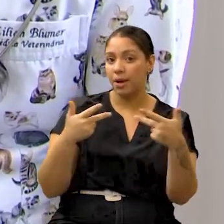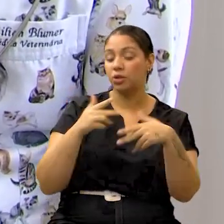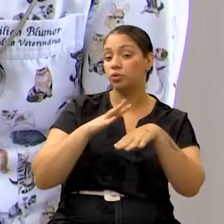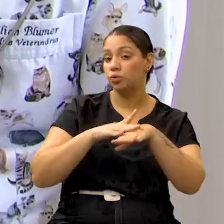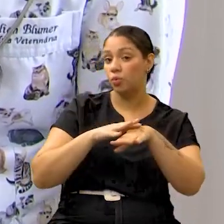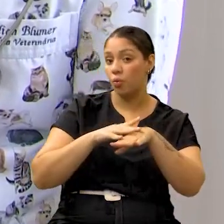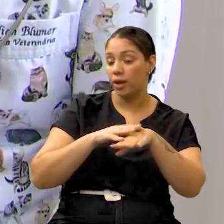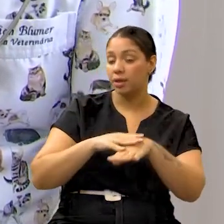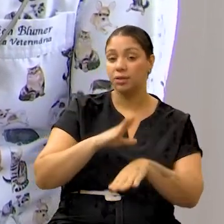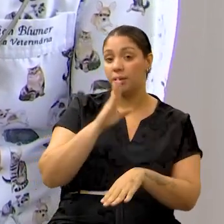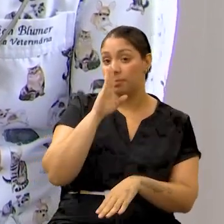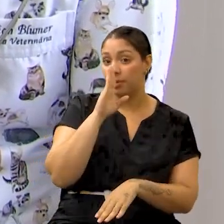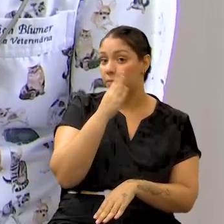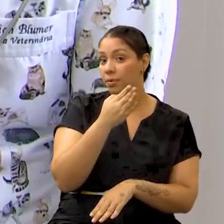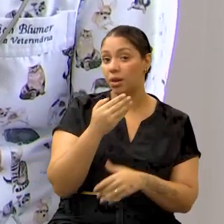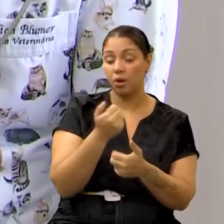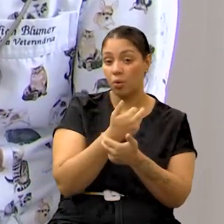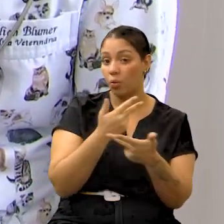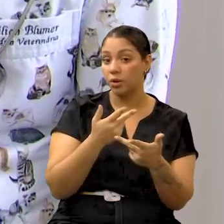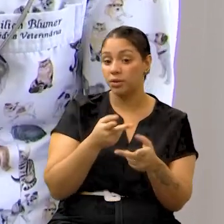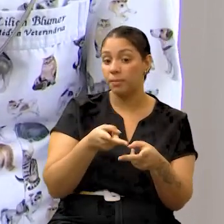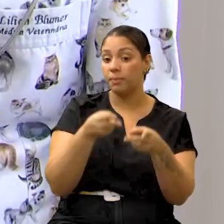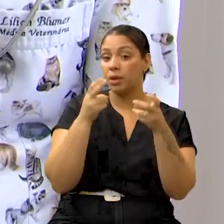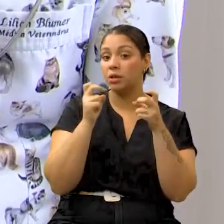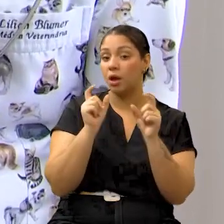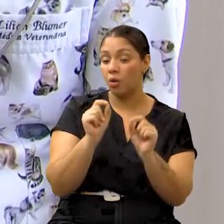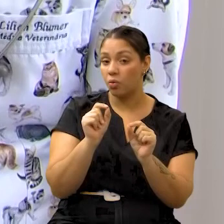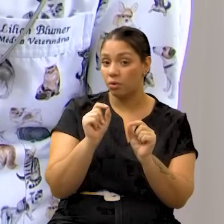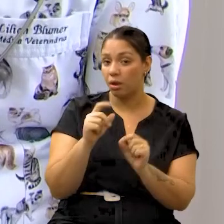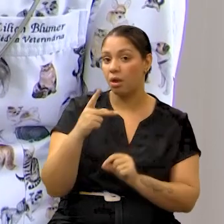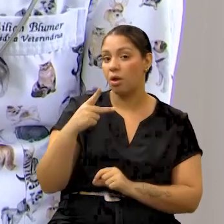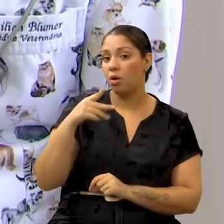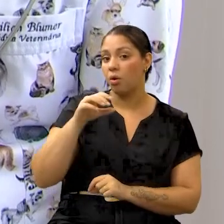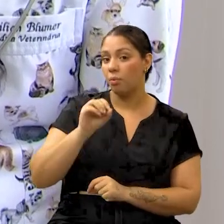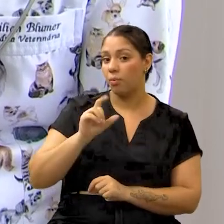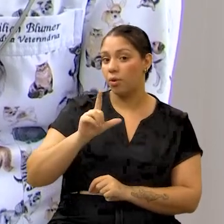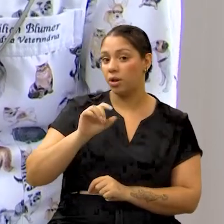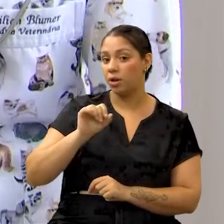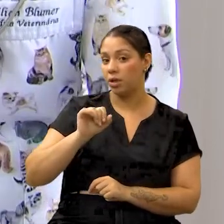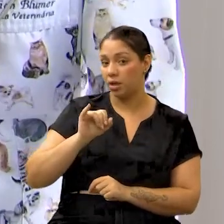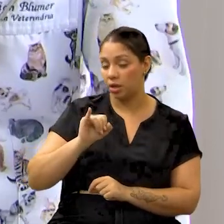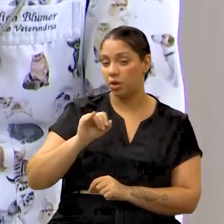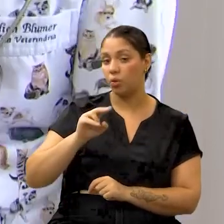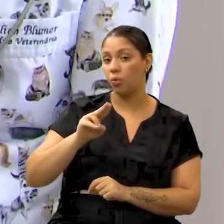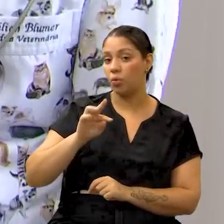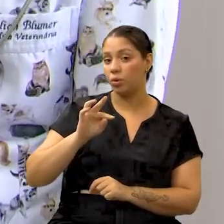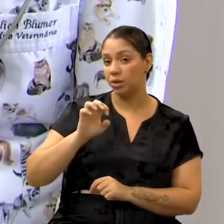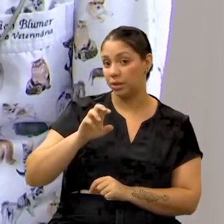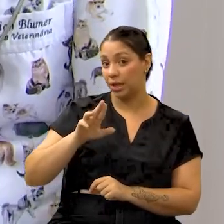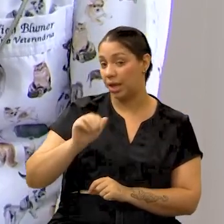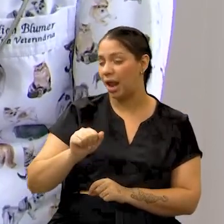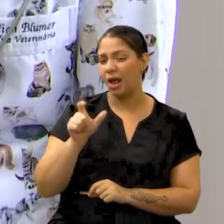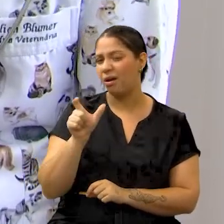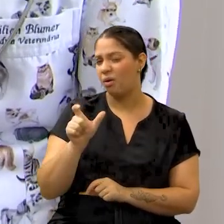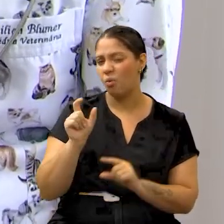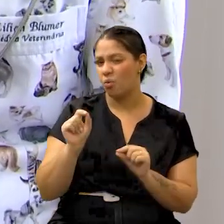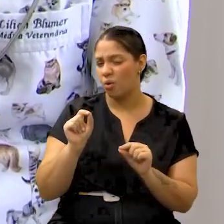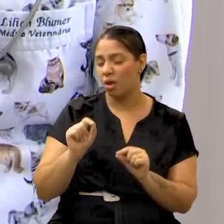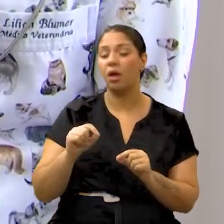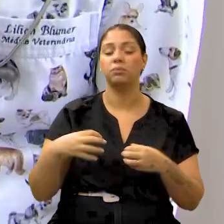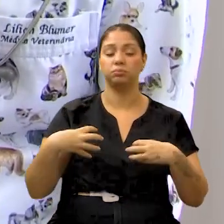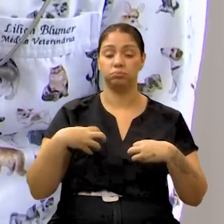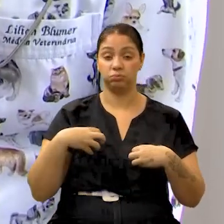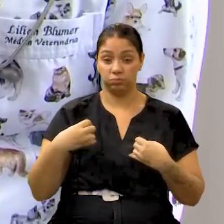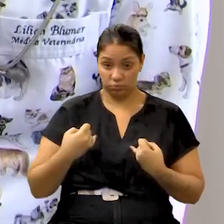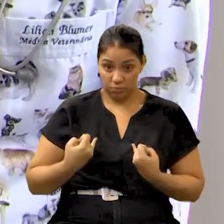gente fala é que os primeiros sinais observados são a poliúria e polidipsia. O que é isso, né? O que é esse termo?